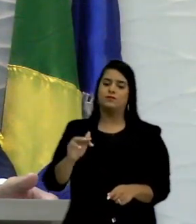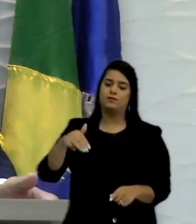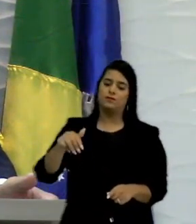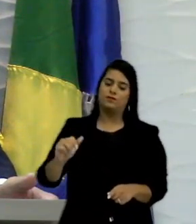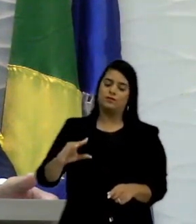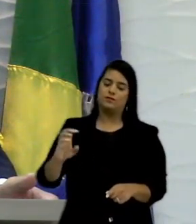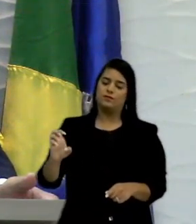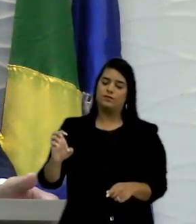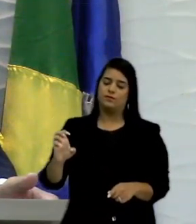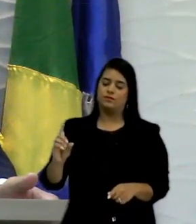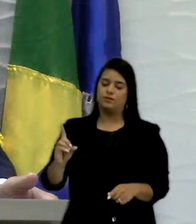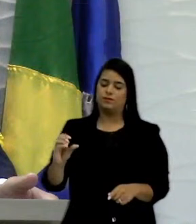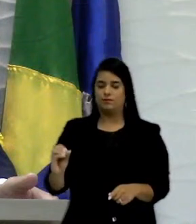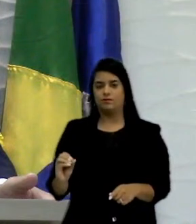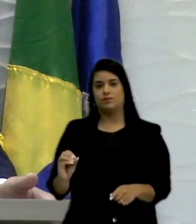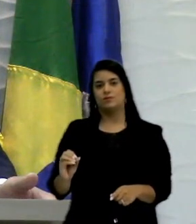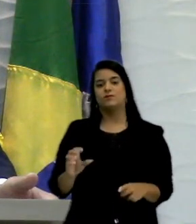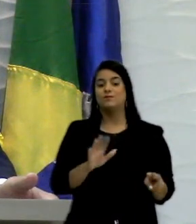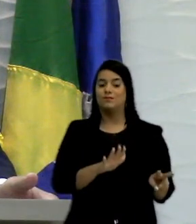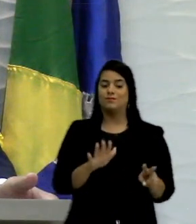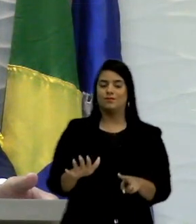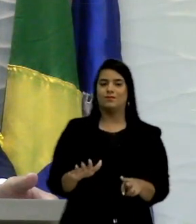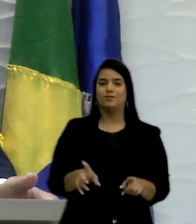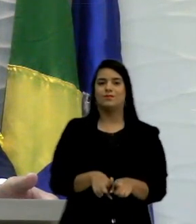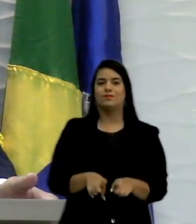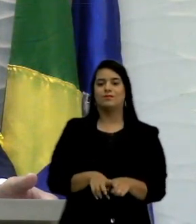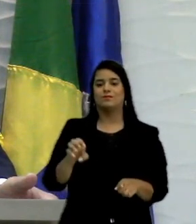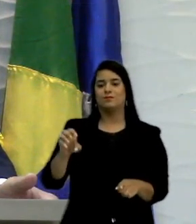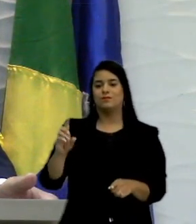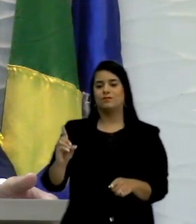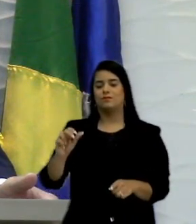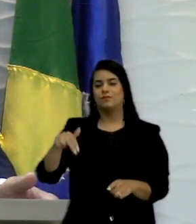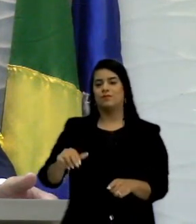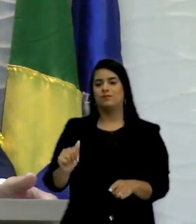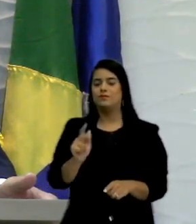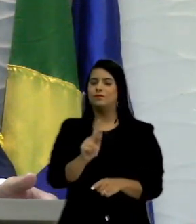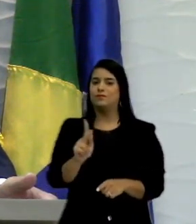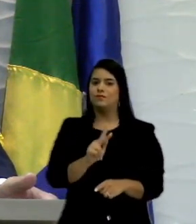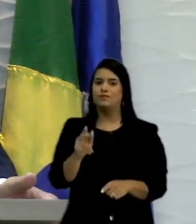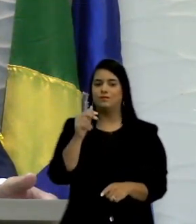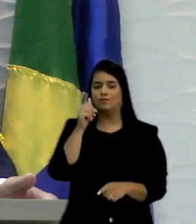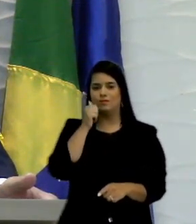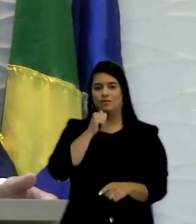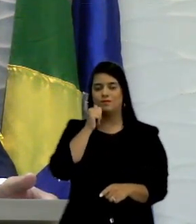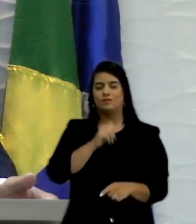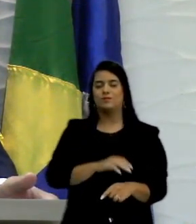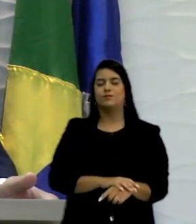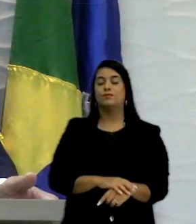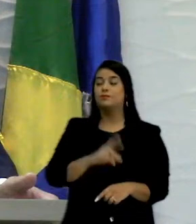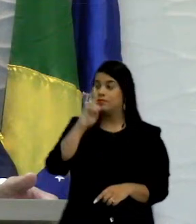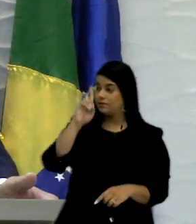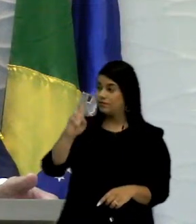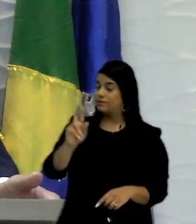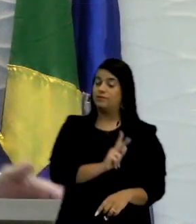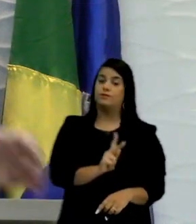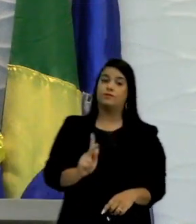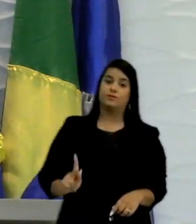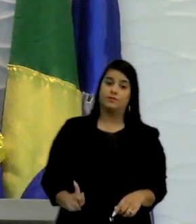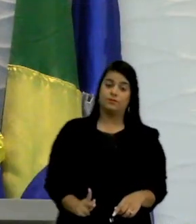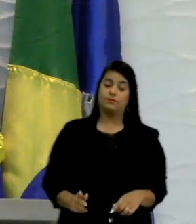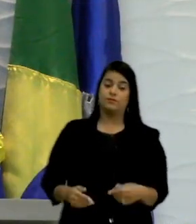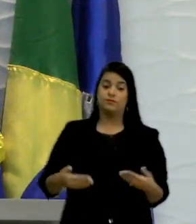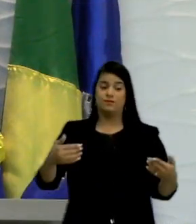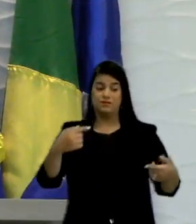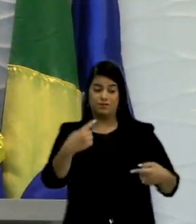vida essa semana, e a nossa amiga Edna, professora lá do Basílio. Senhor presidente, nós estamos